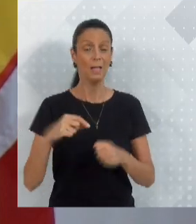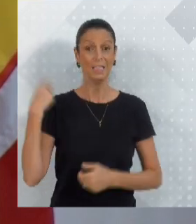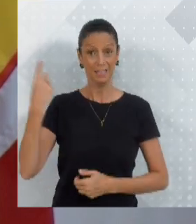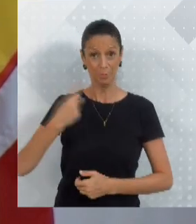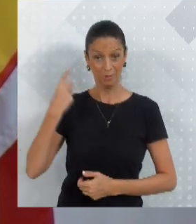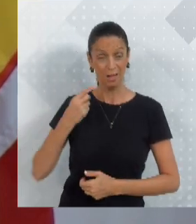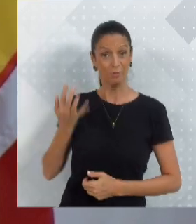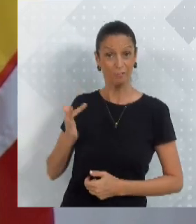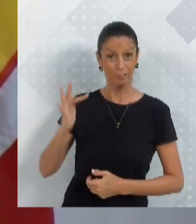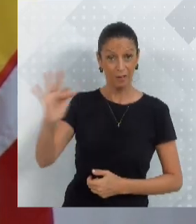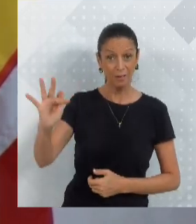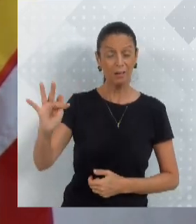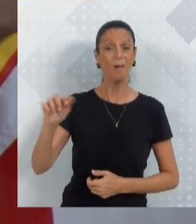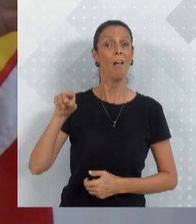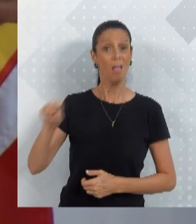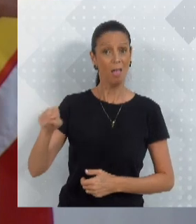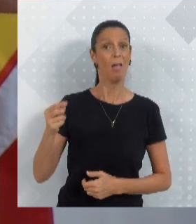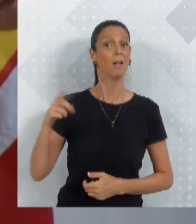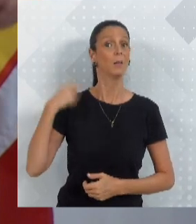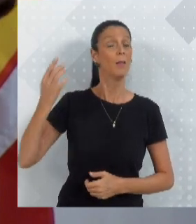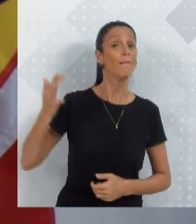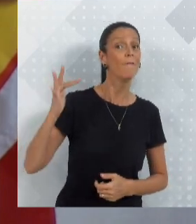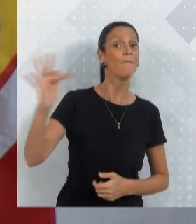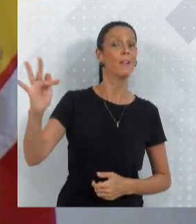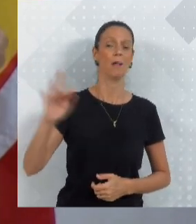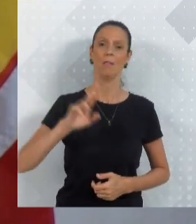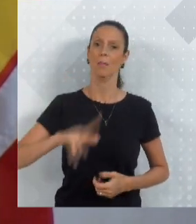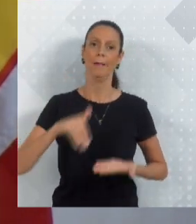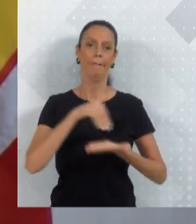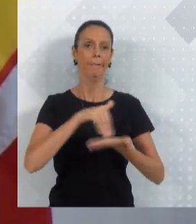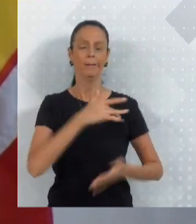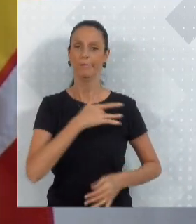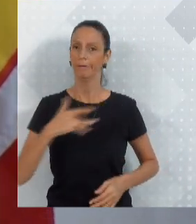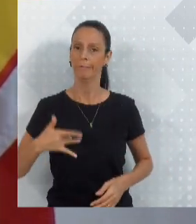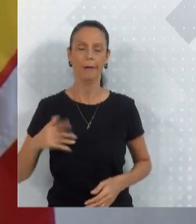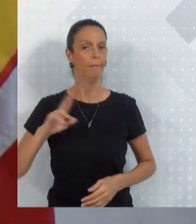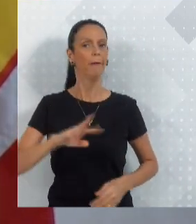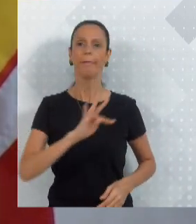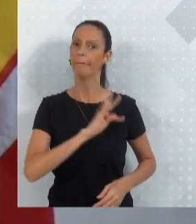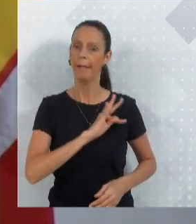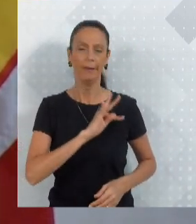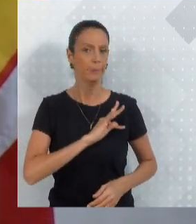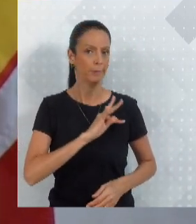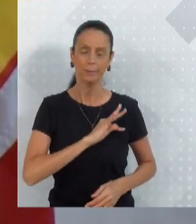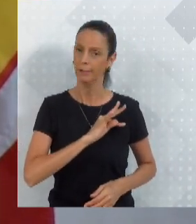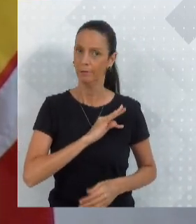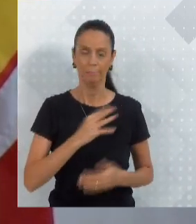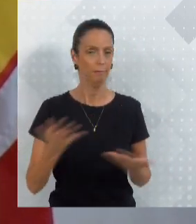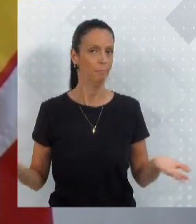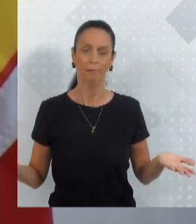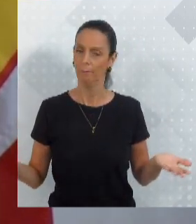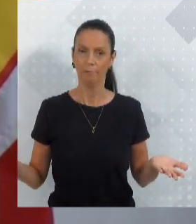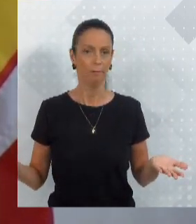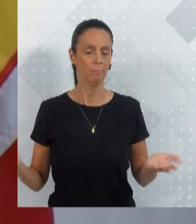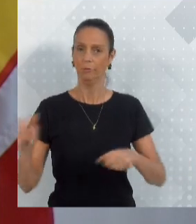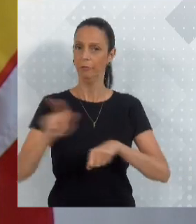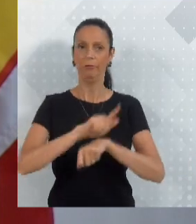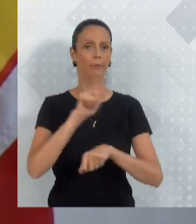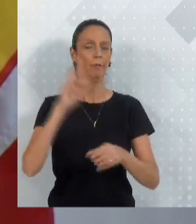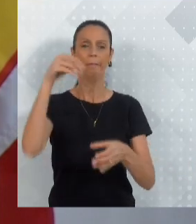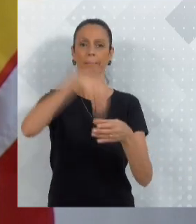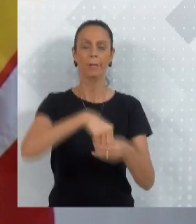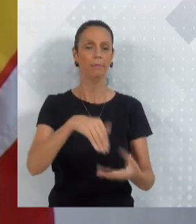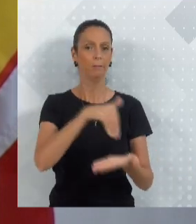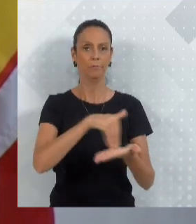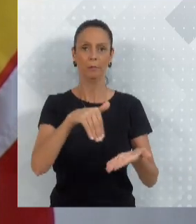federal, vereador Tuca, é deputada federal, não secretária de saúde, não técnica de gestão dentro das